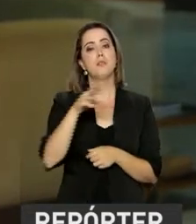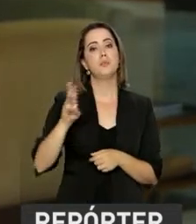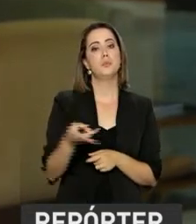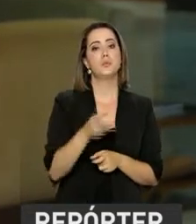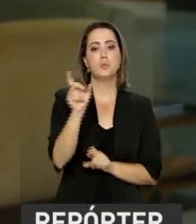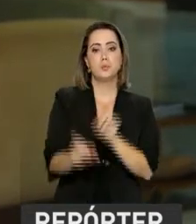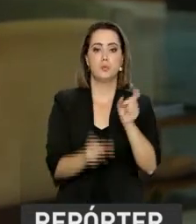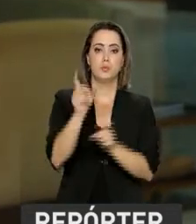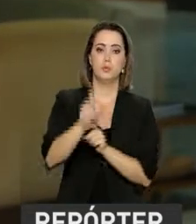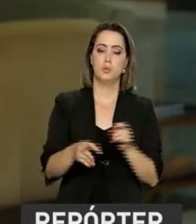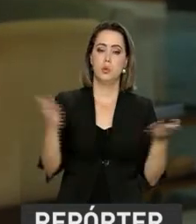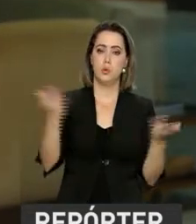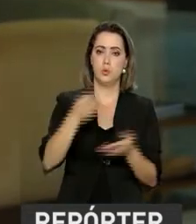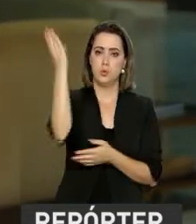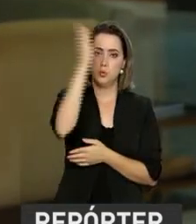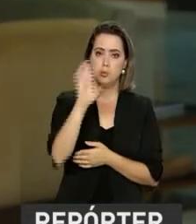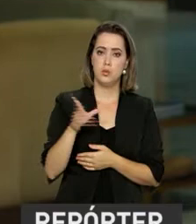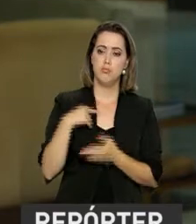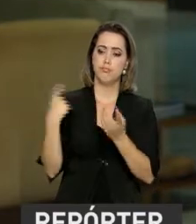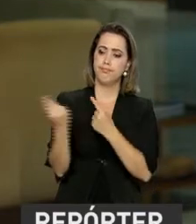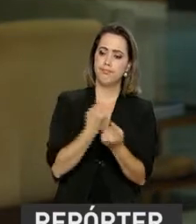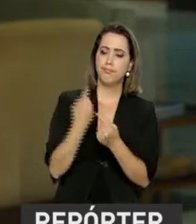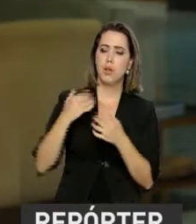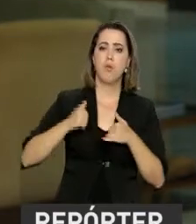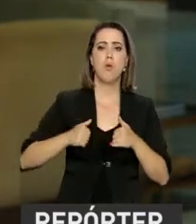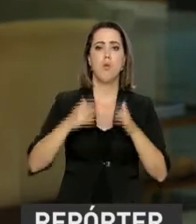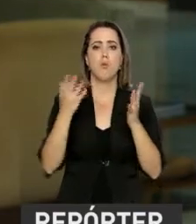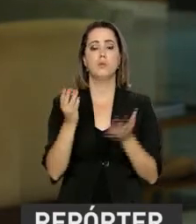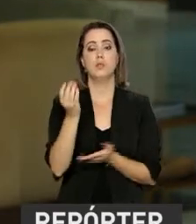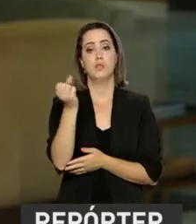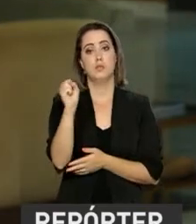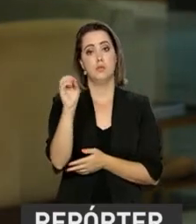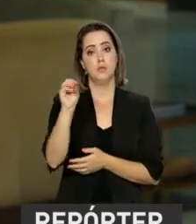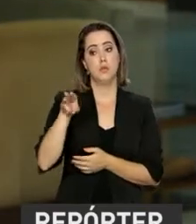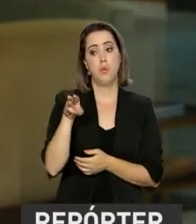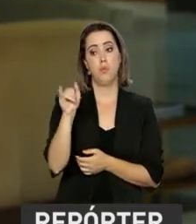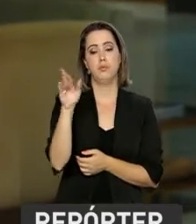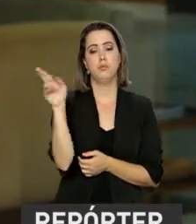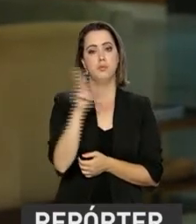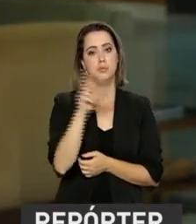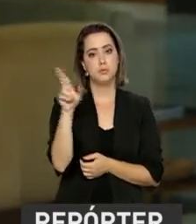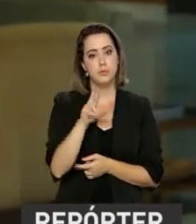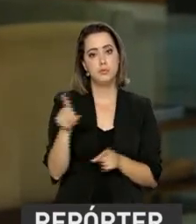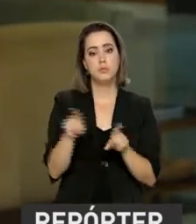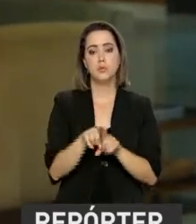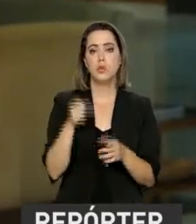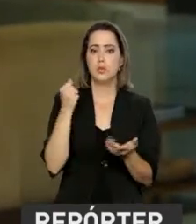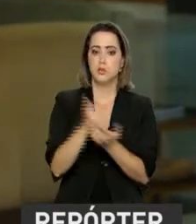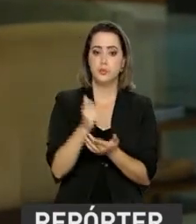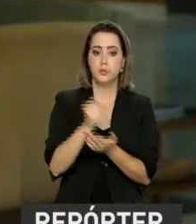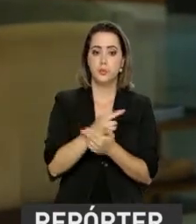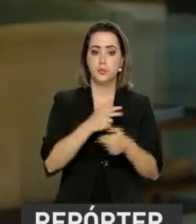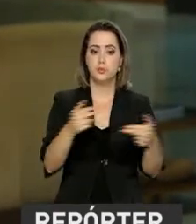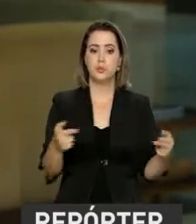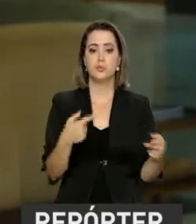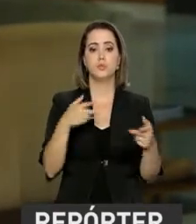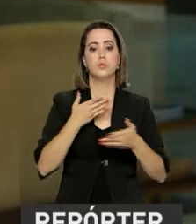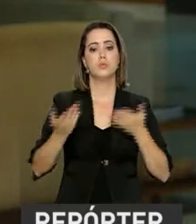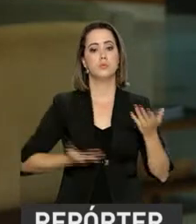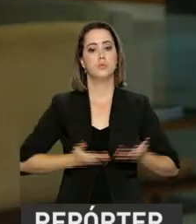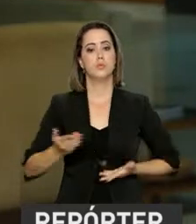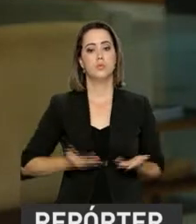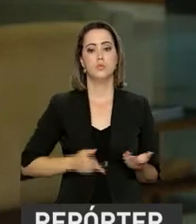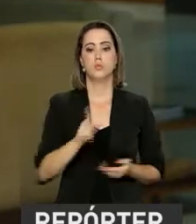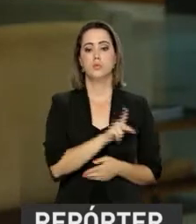de favelas no Brasil movimentam por ano cerca de 80 bilhões de reais na compra de produtos e serviços.